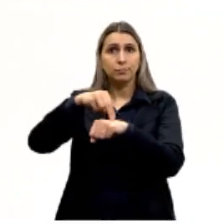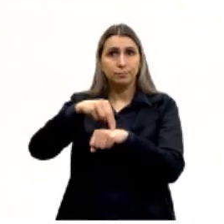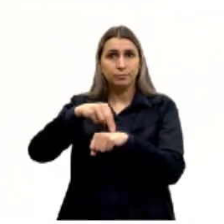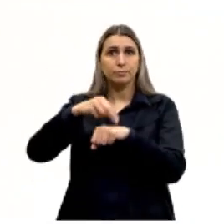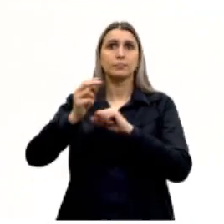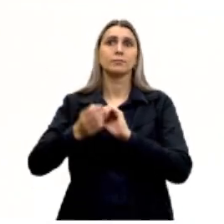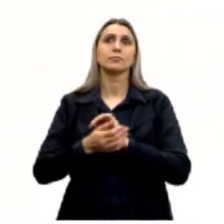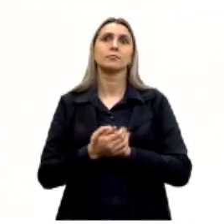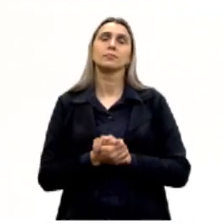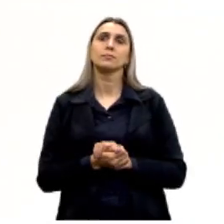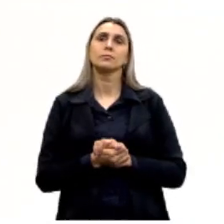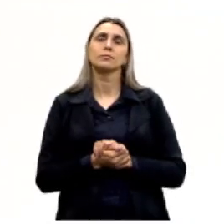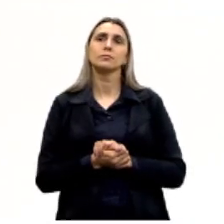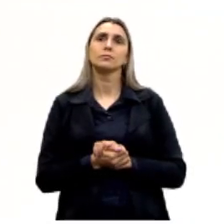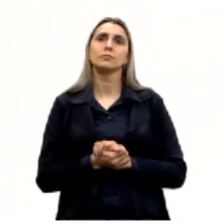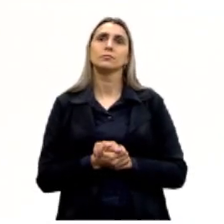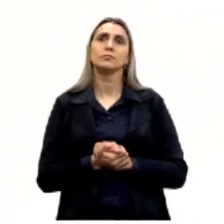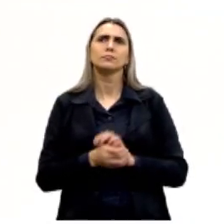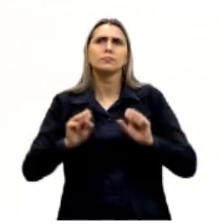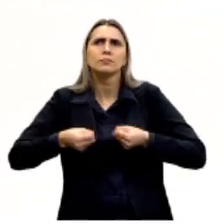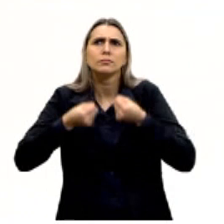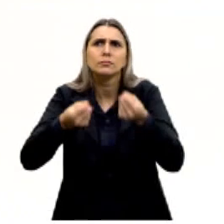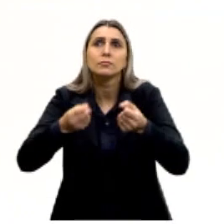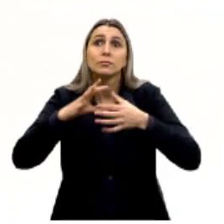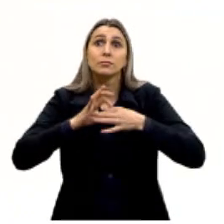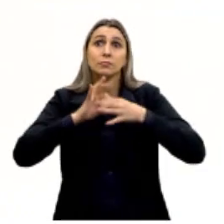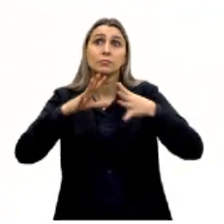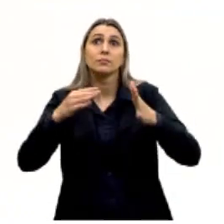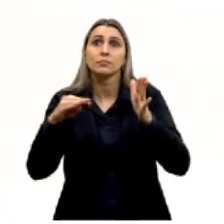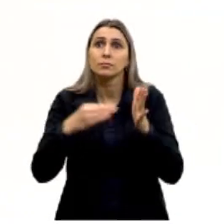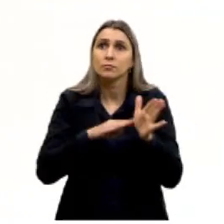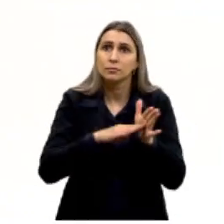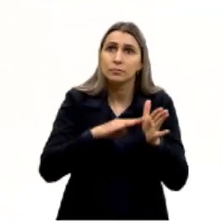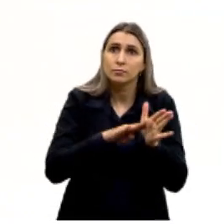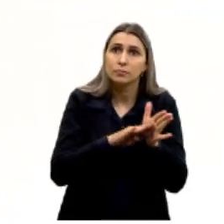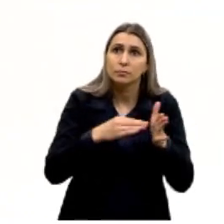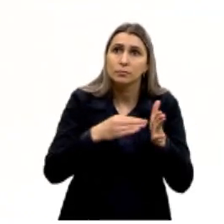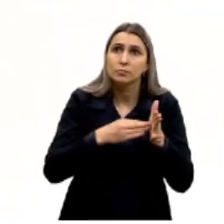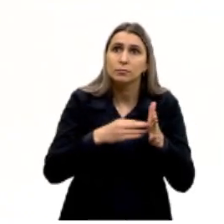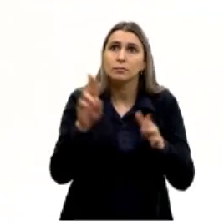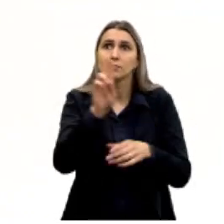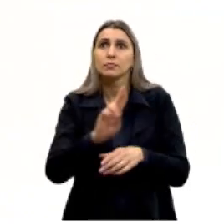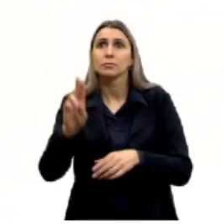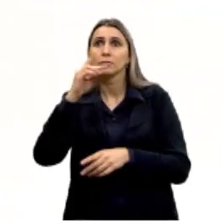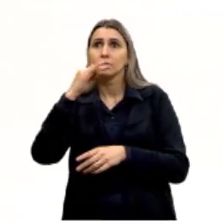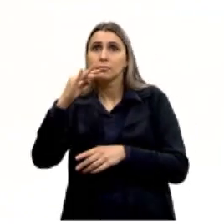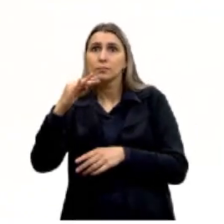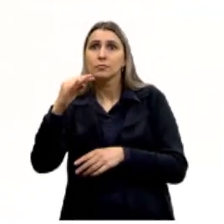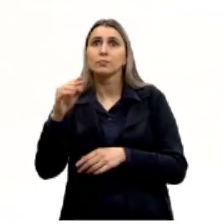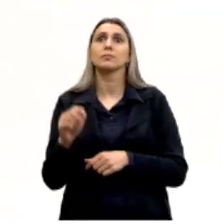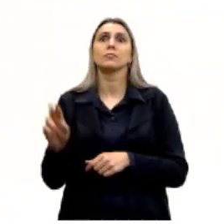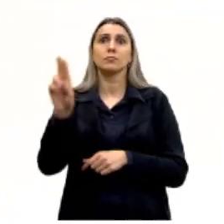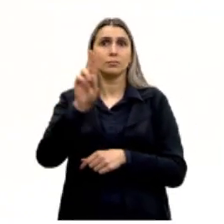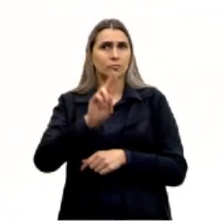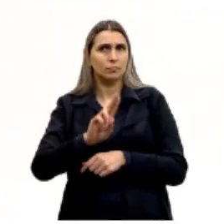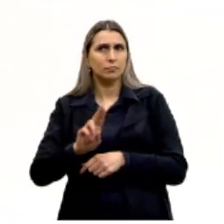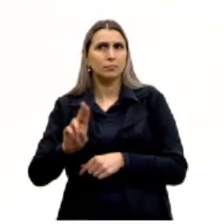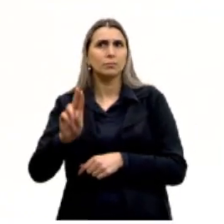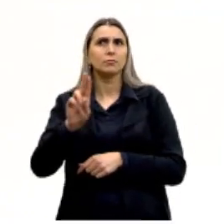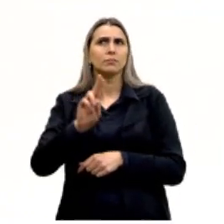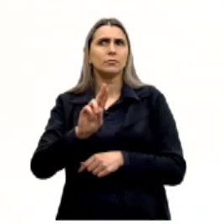nacionais e defenderam a liberdade limitada de uso da cor